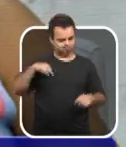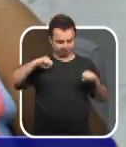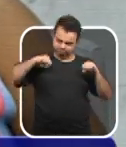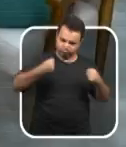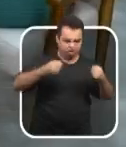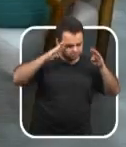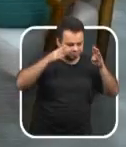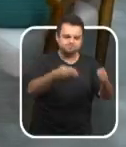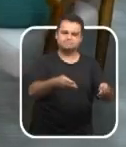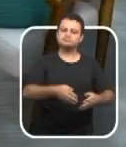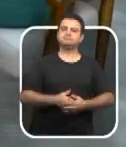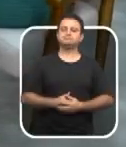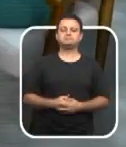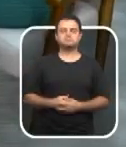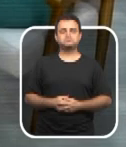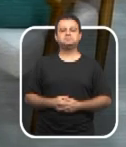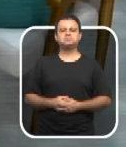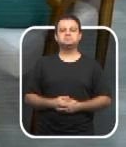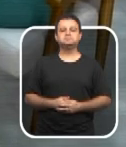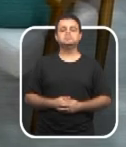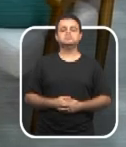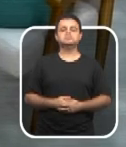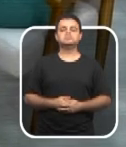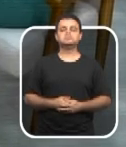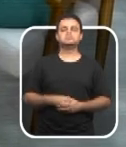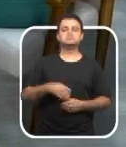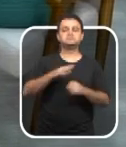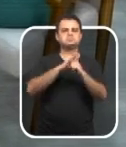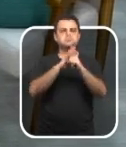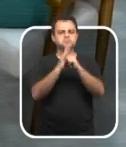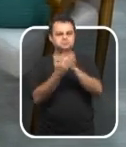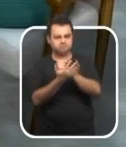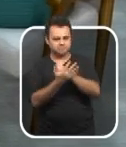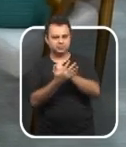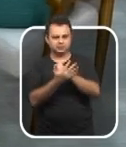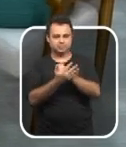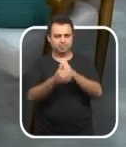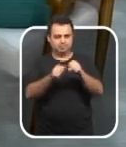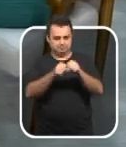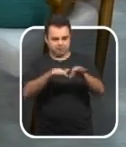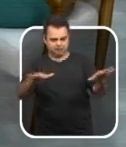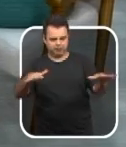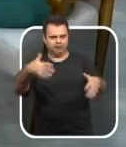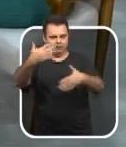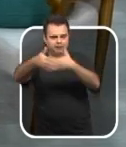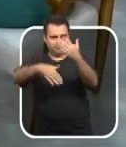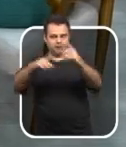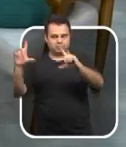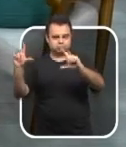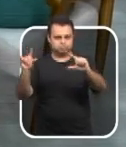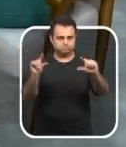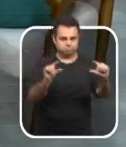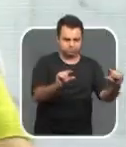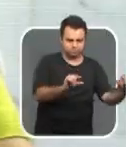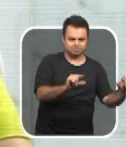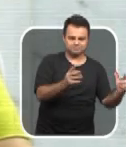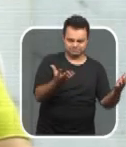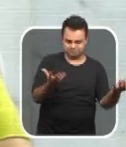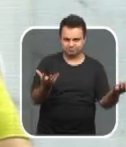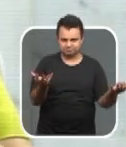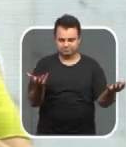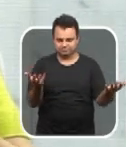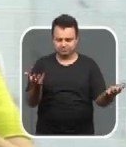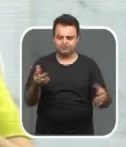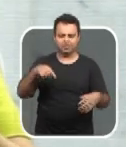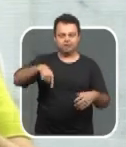para isso. Sim. Quando a gente conversou logo depois da pandemia, quando começamos a retomar os trabalhos, você disse